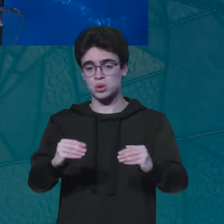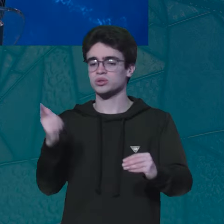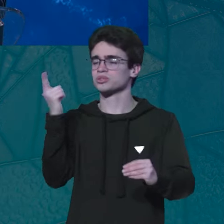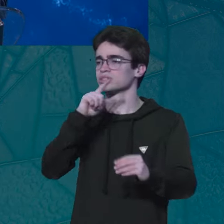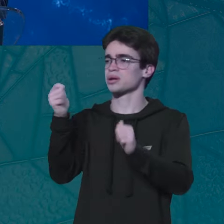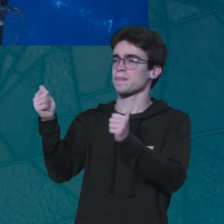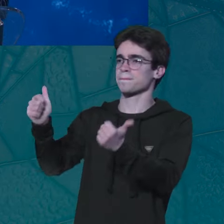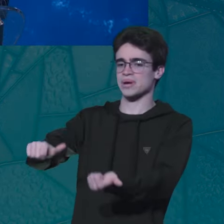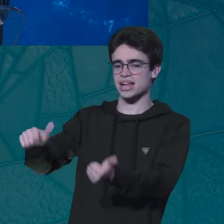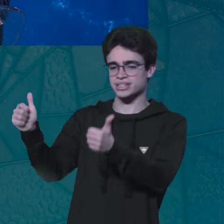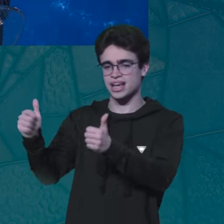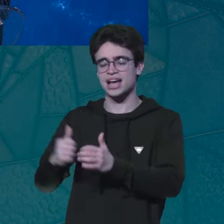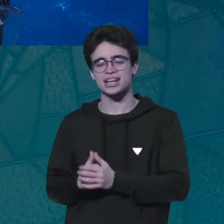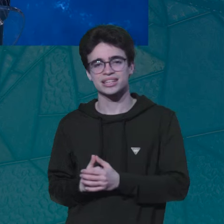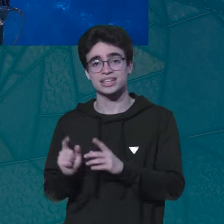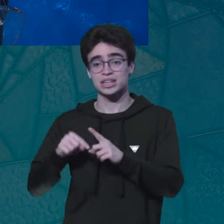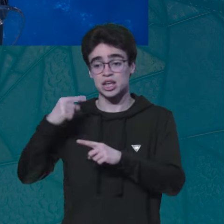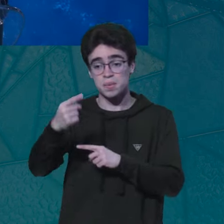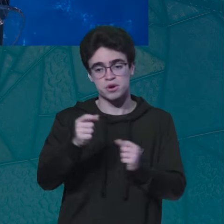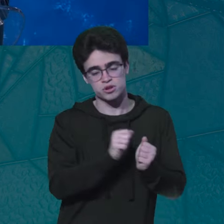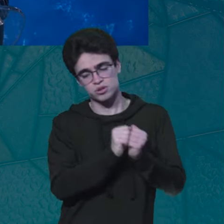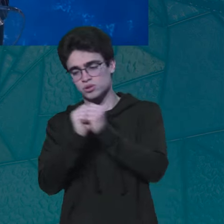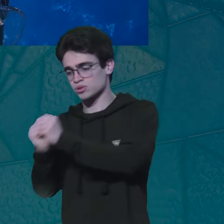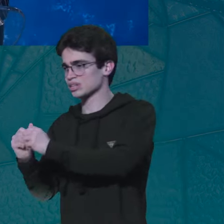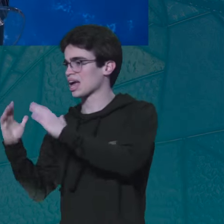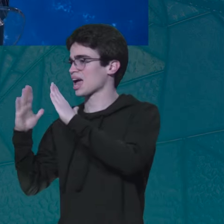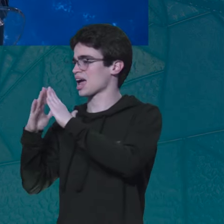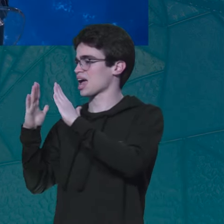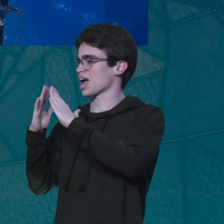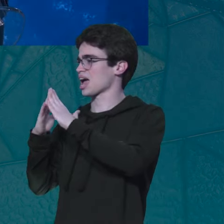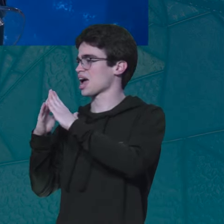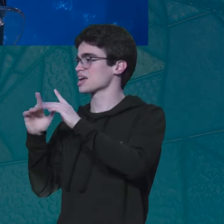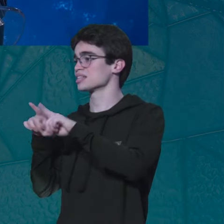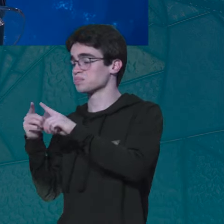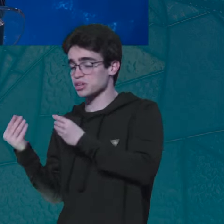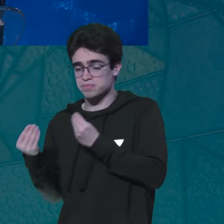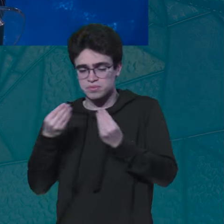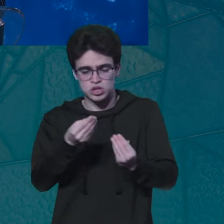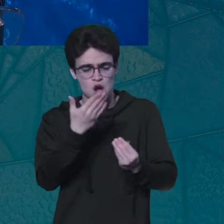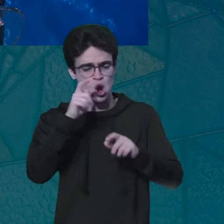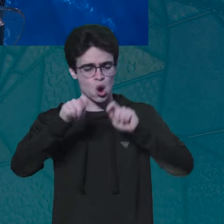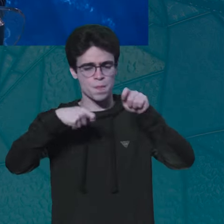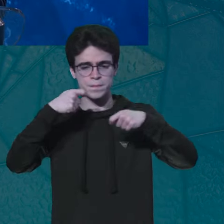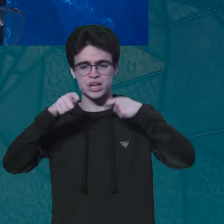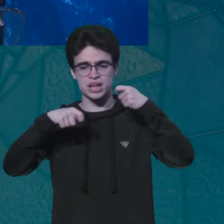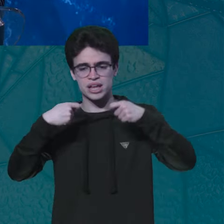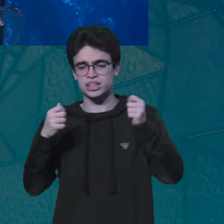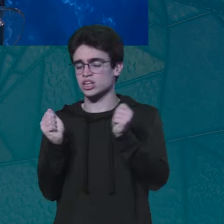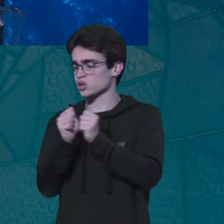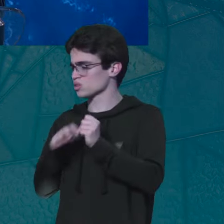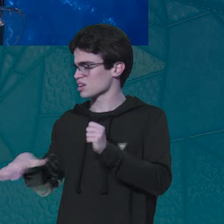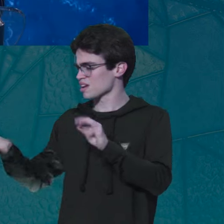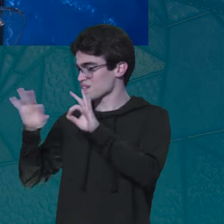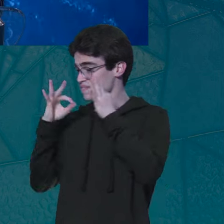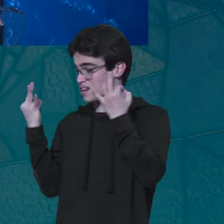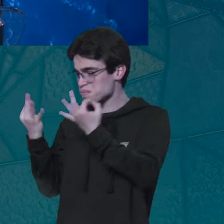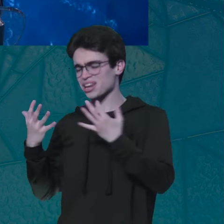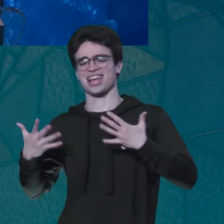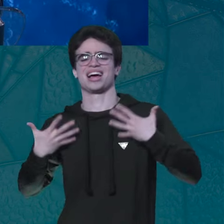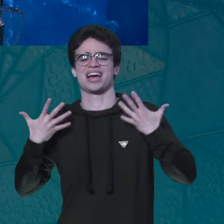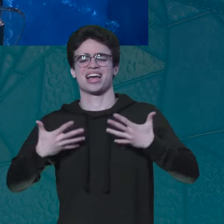batizados. Então os levou para sua casa, serviu-lhes uma refeição, e com todos os de sua casa alegrou-se muito por